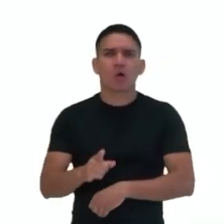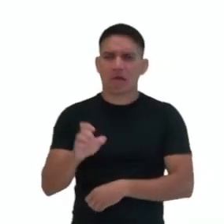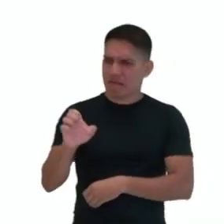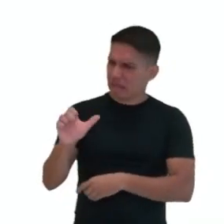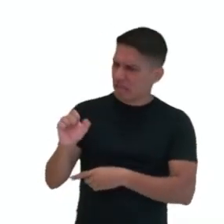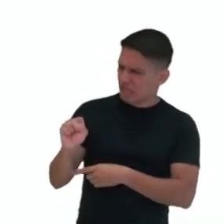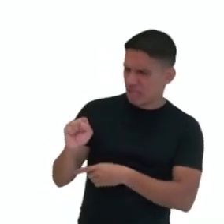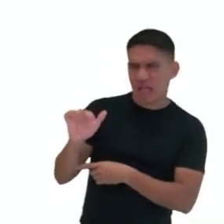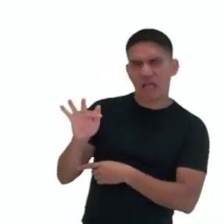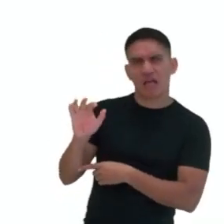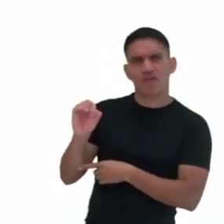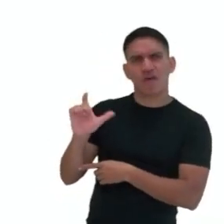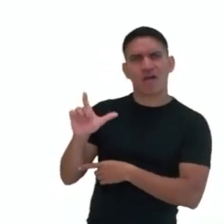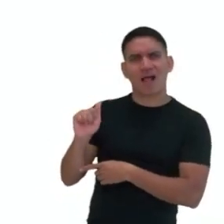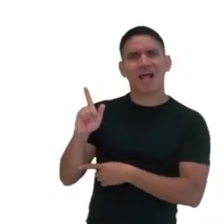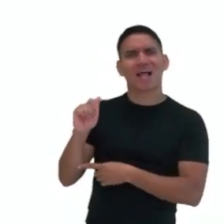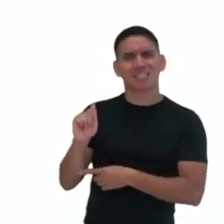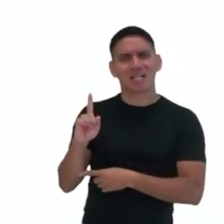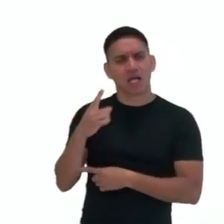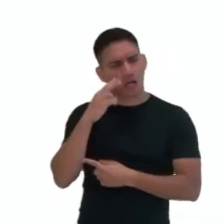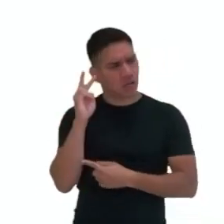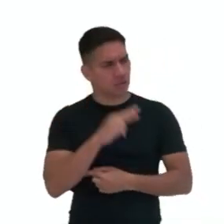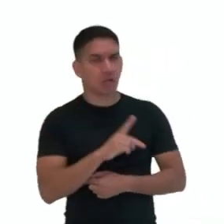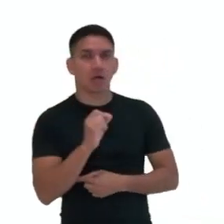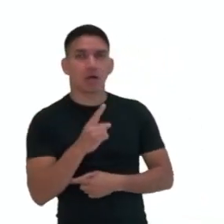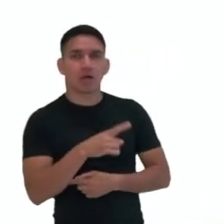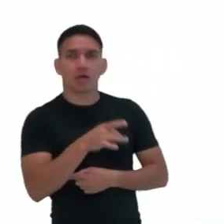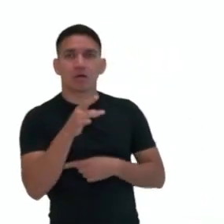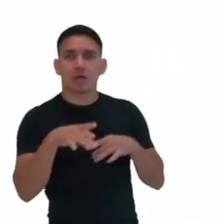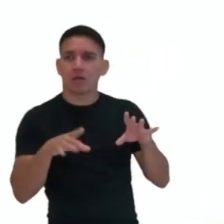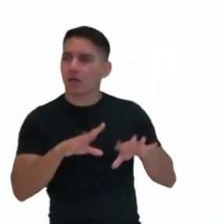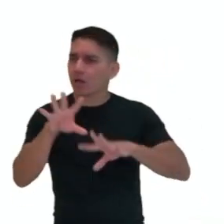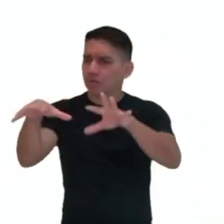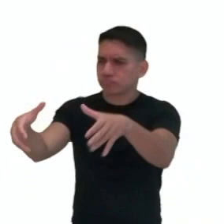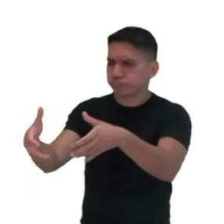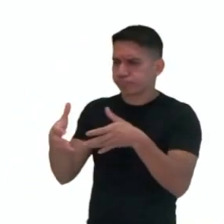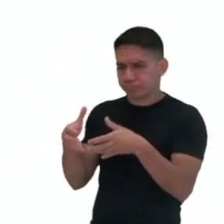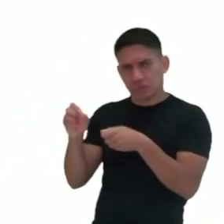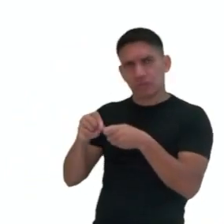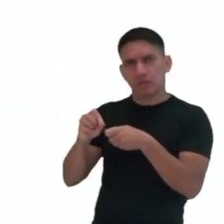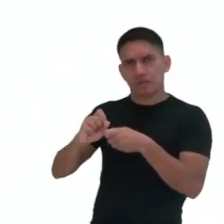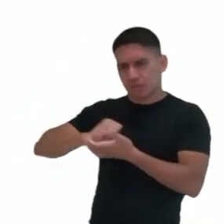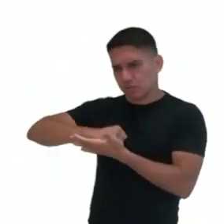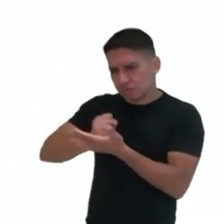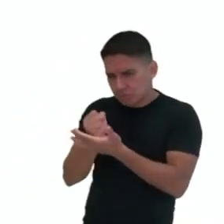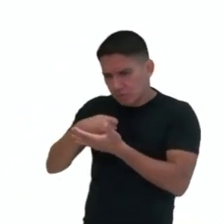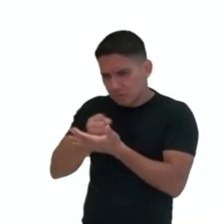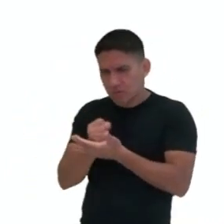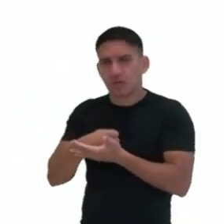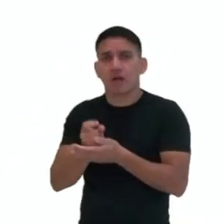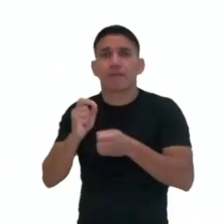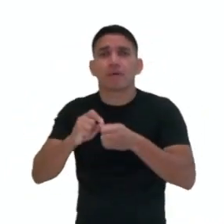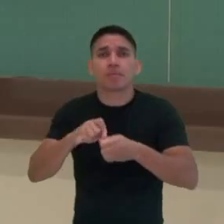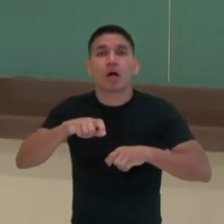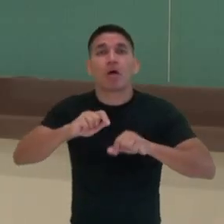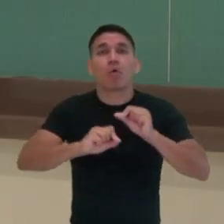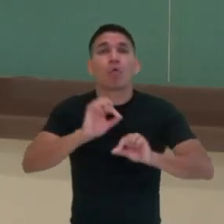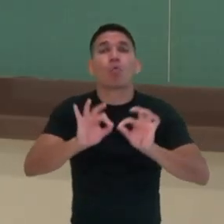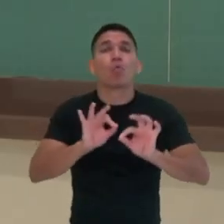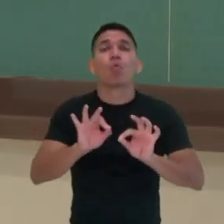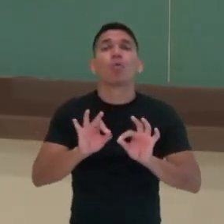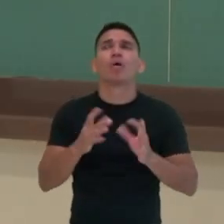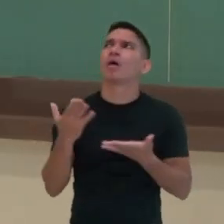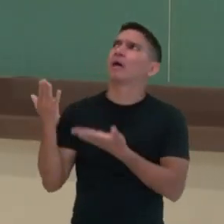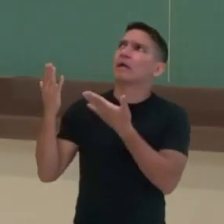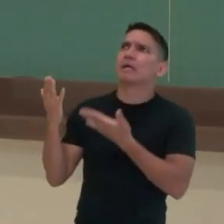Esfolada, deixou os afazeres, foi para o fundo do quintal, apanhou um punhado de rubim e com ervas preparou um unguento. Qual é o